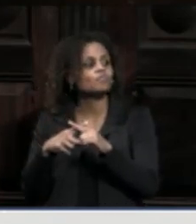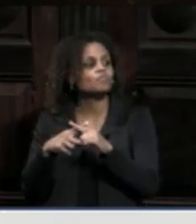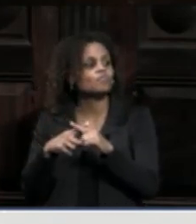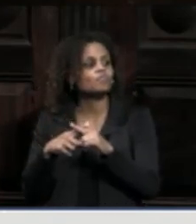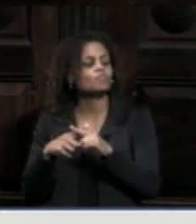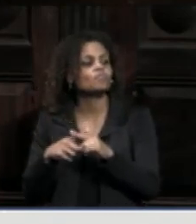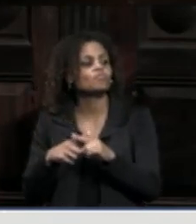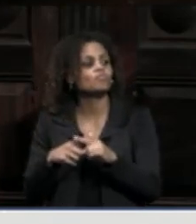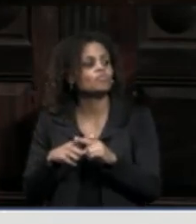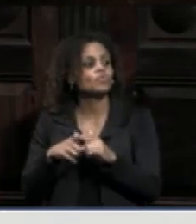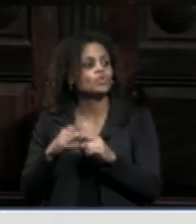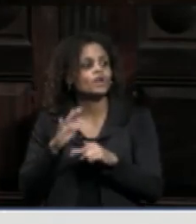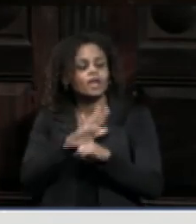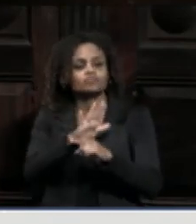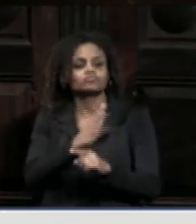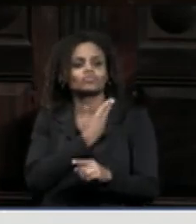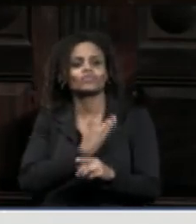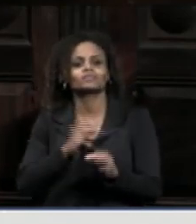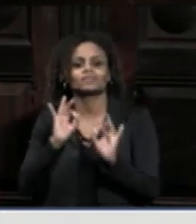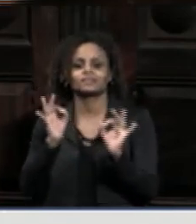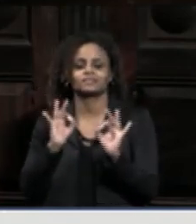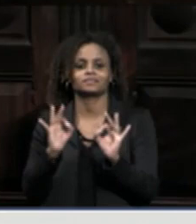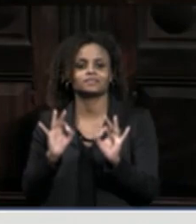feita para setores do capital,